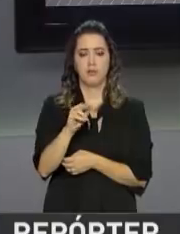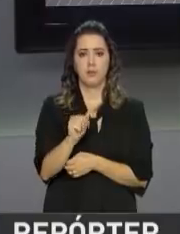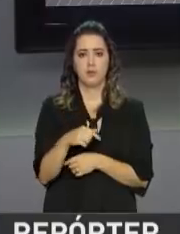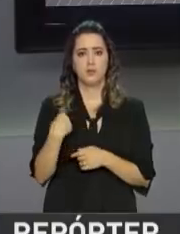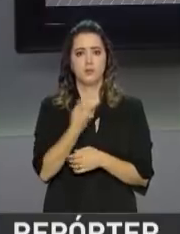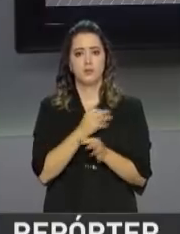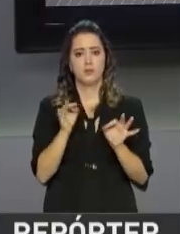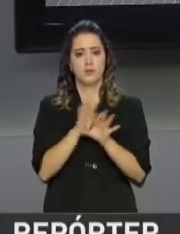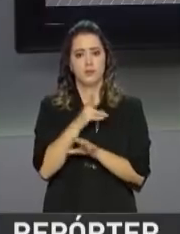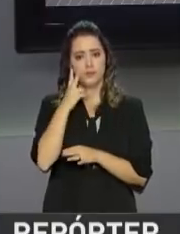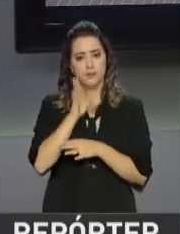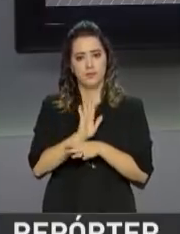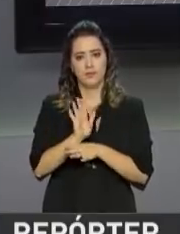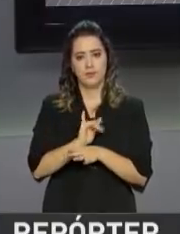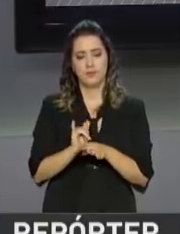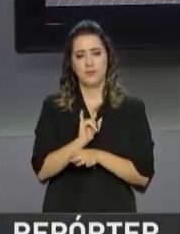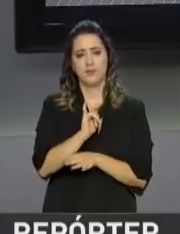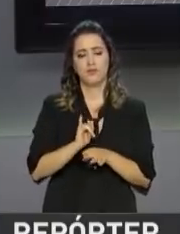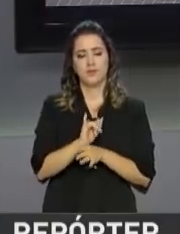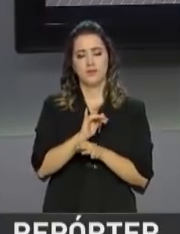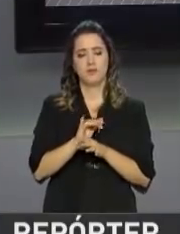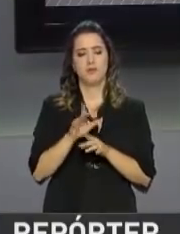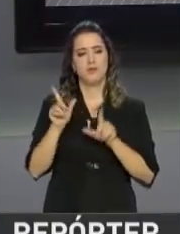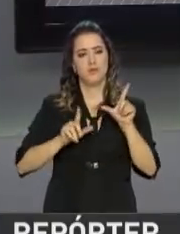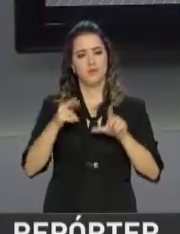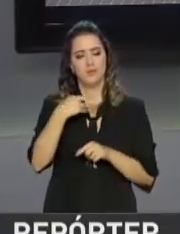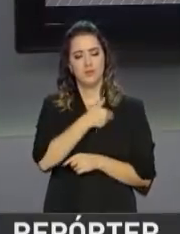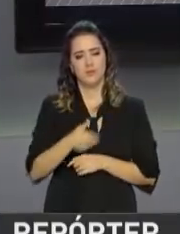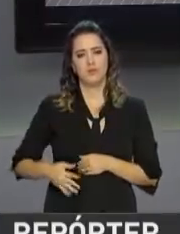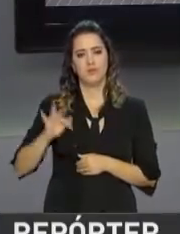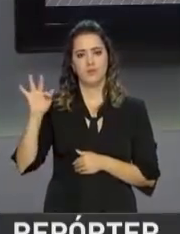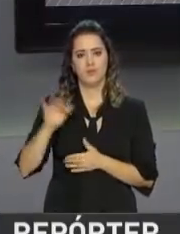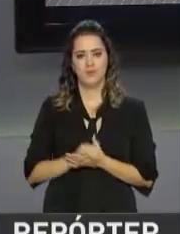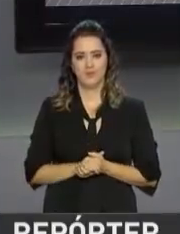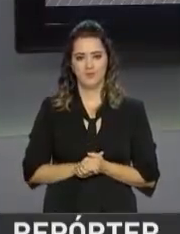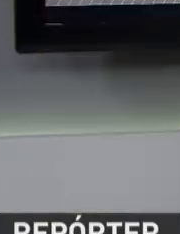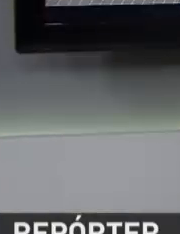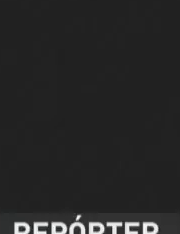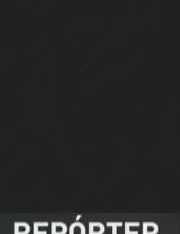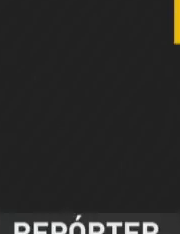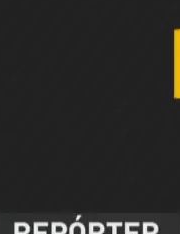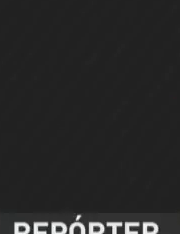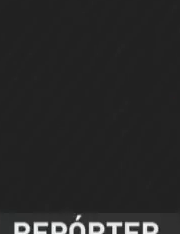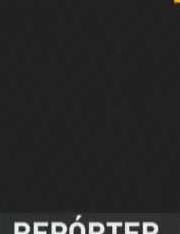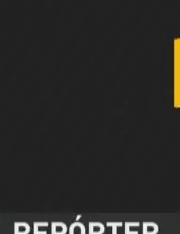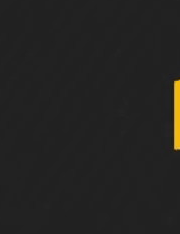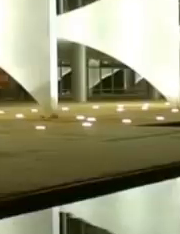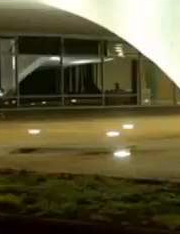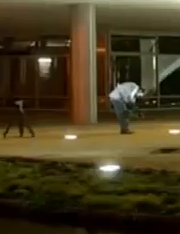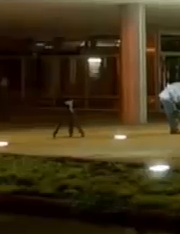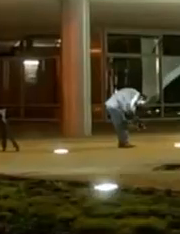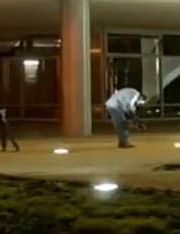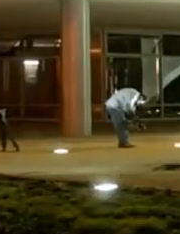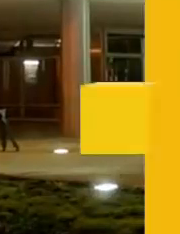E nós ficamos por aqui. Continue com a gente na NBR, a TV do Governo Federal.